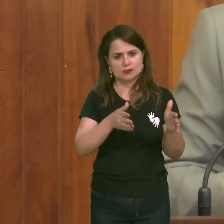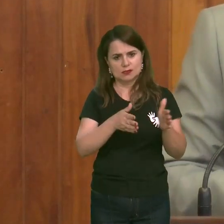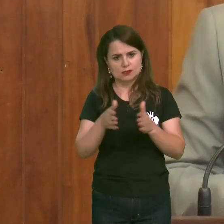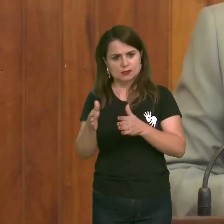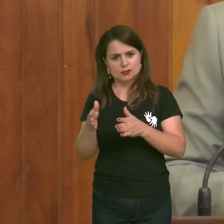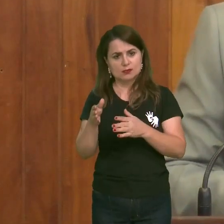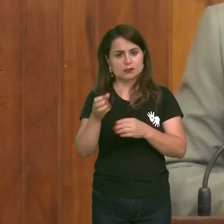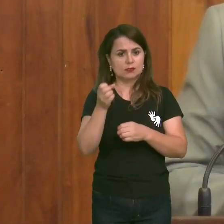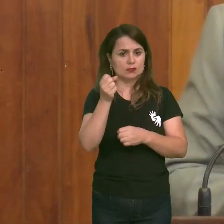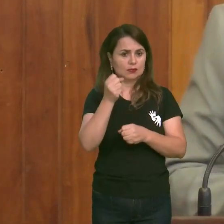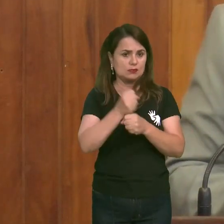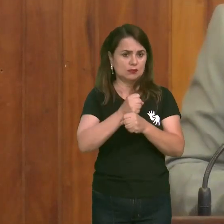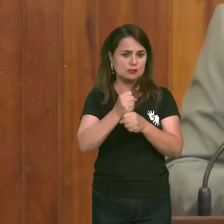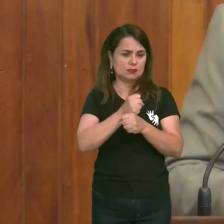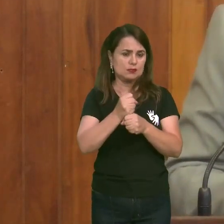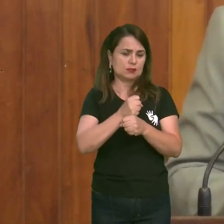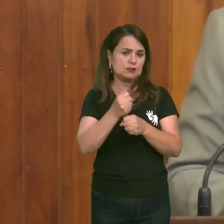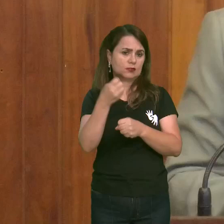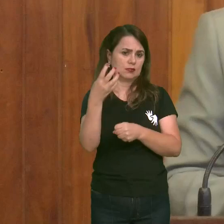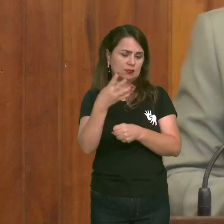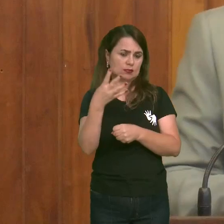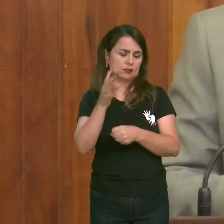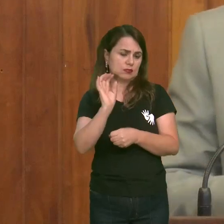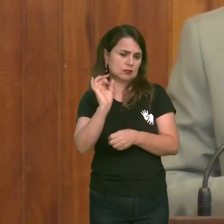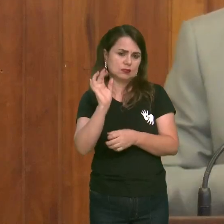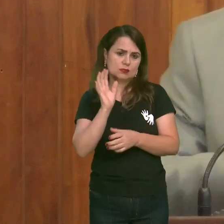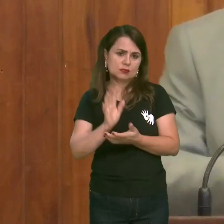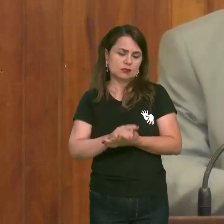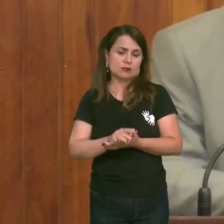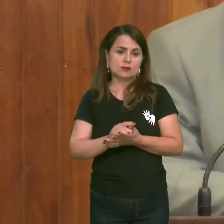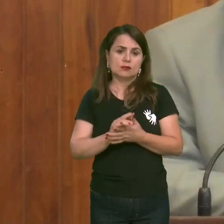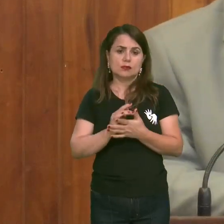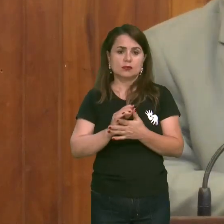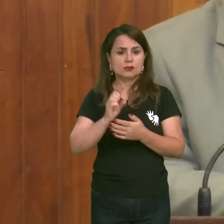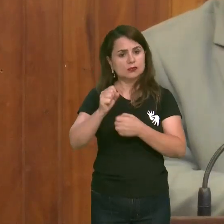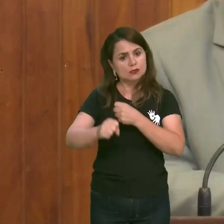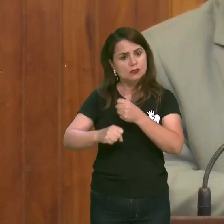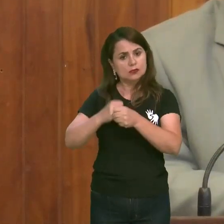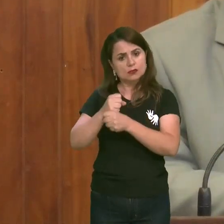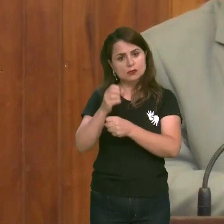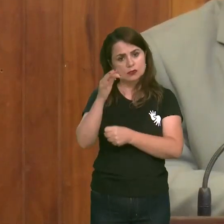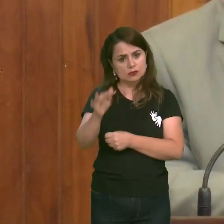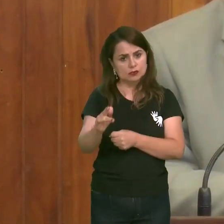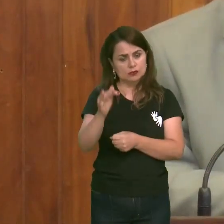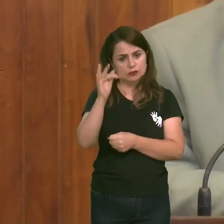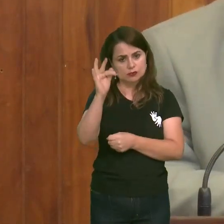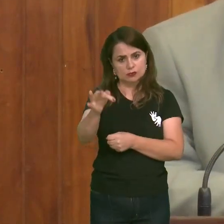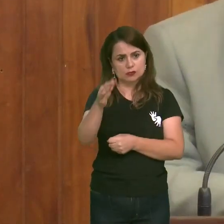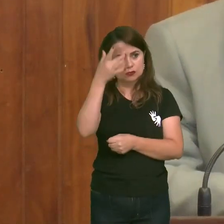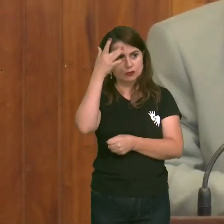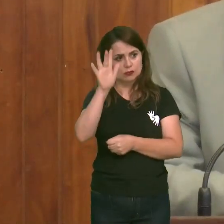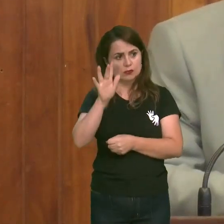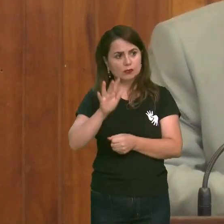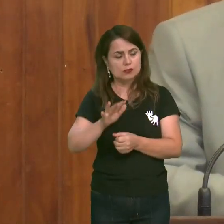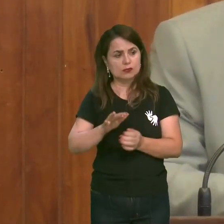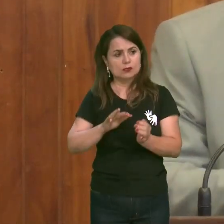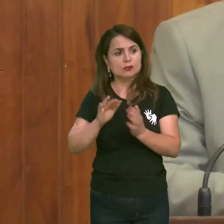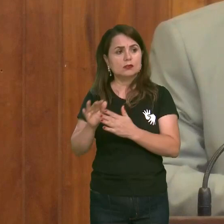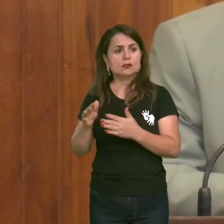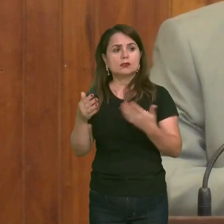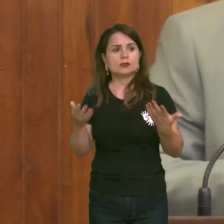sabemos se daqui em 2024 estaremos aqui então a função realmente do vereador é essa né